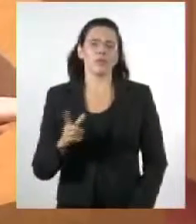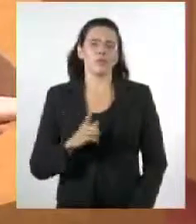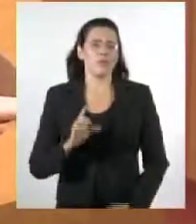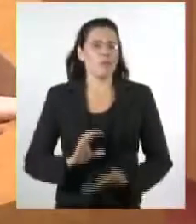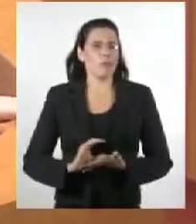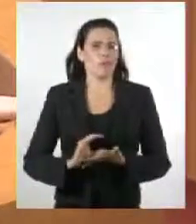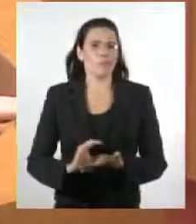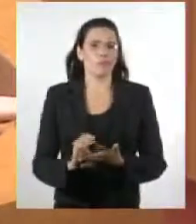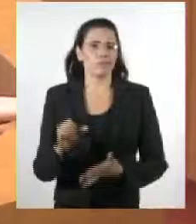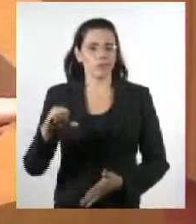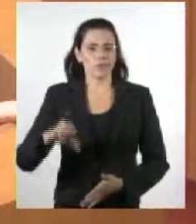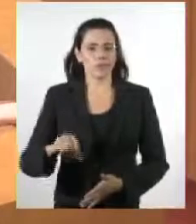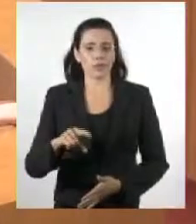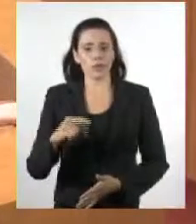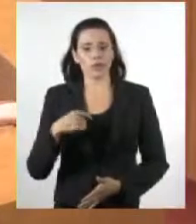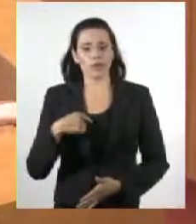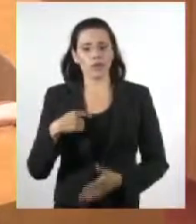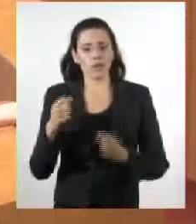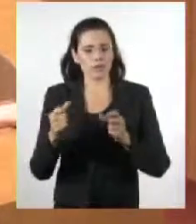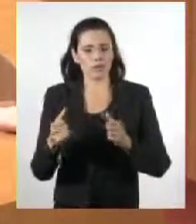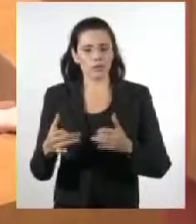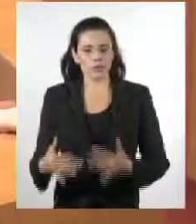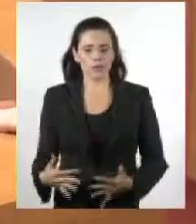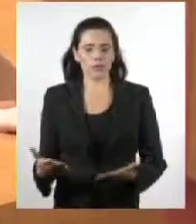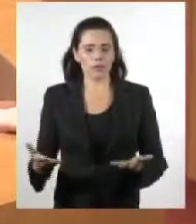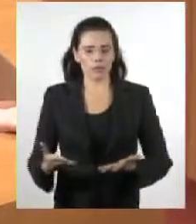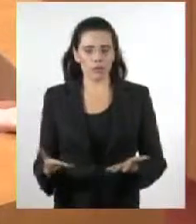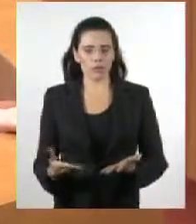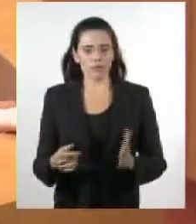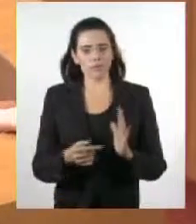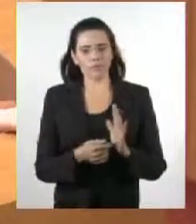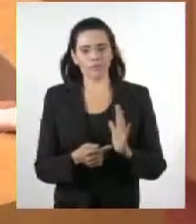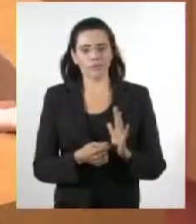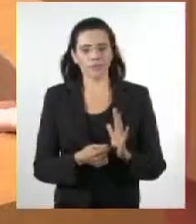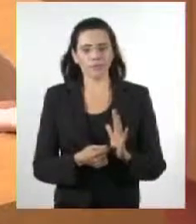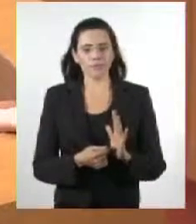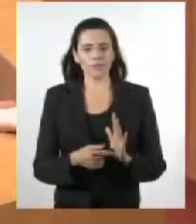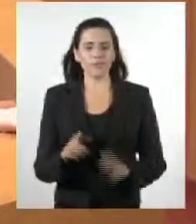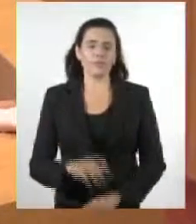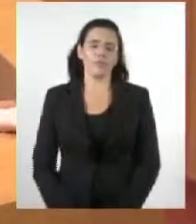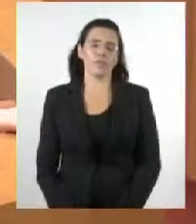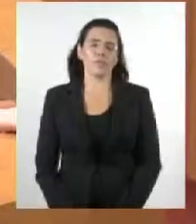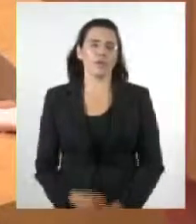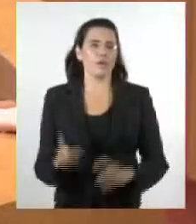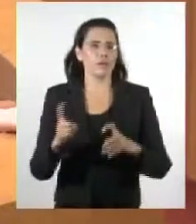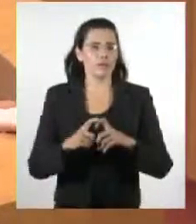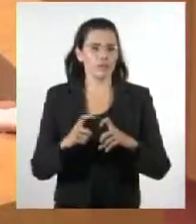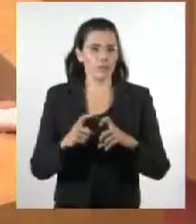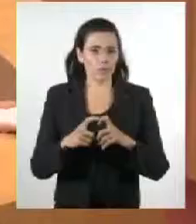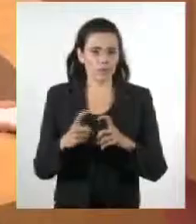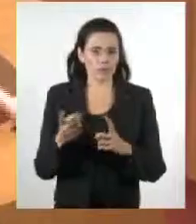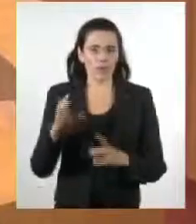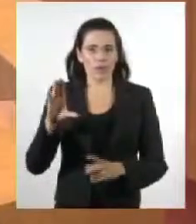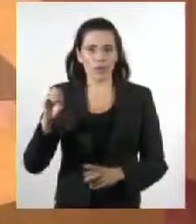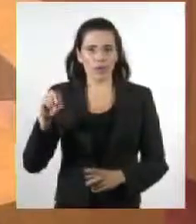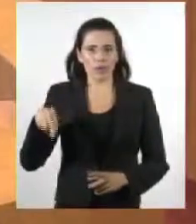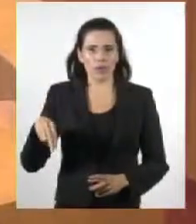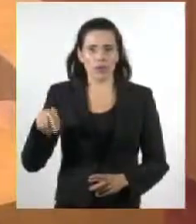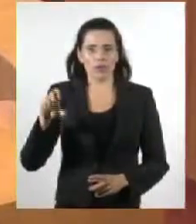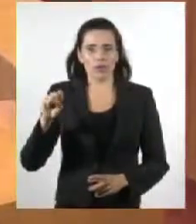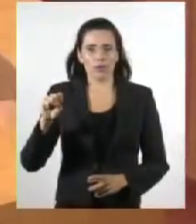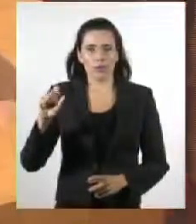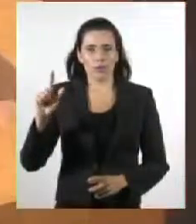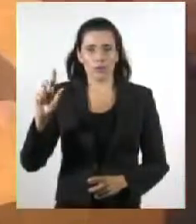quadros abaixo, que eu vou ler para vocês alguns dos procedimentos. Consulta médica em atenção especializada, tabela